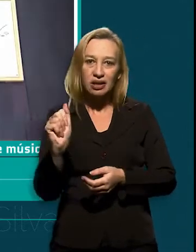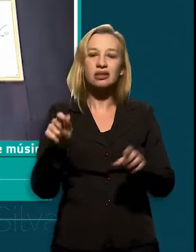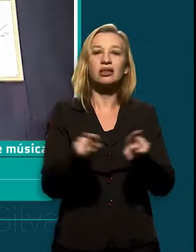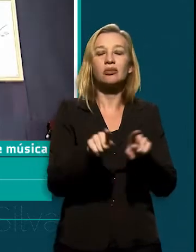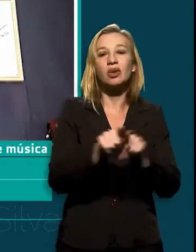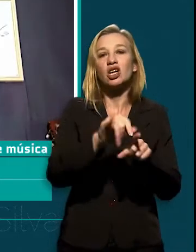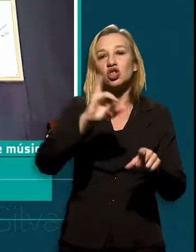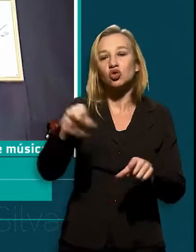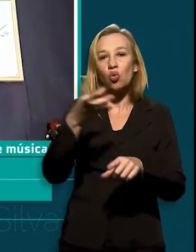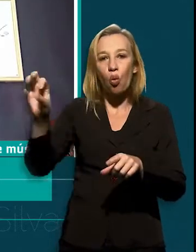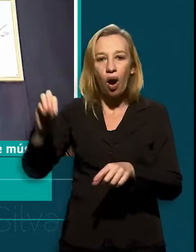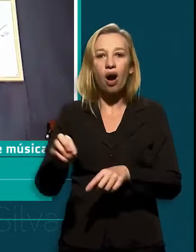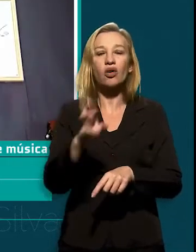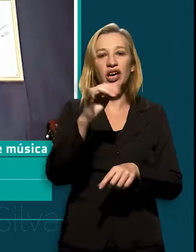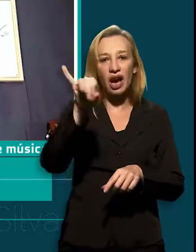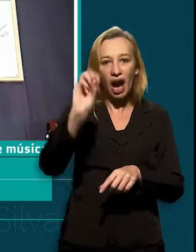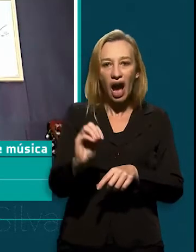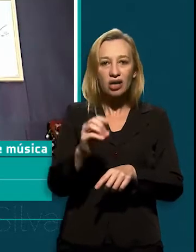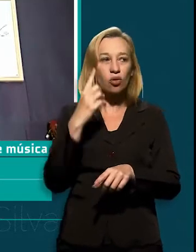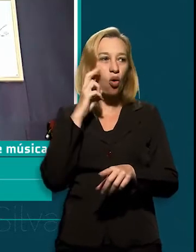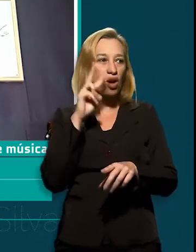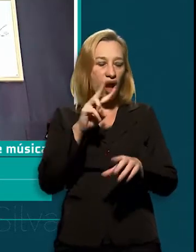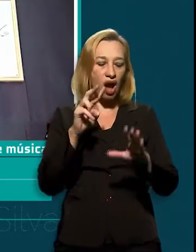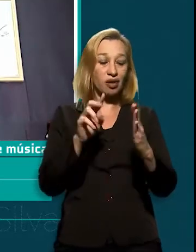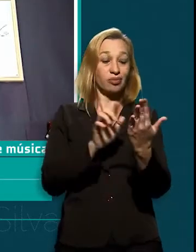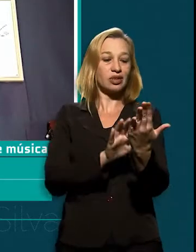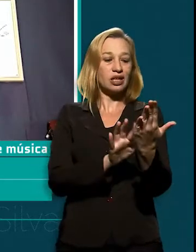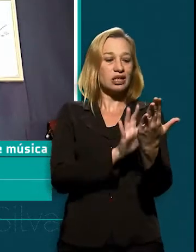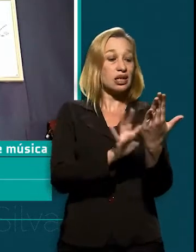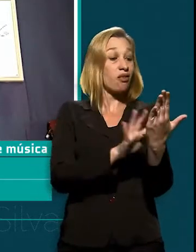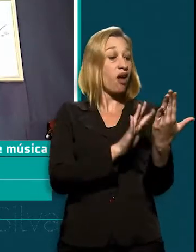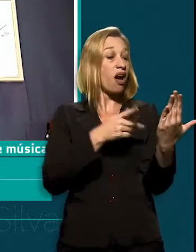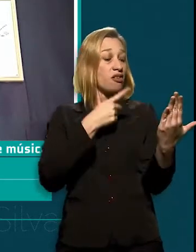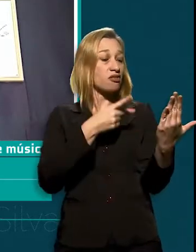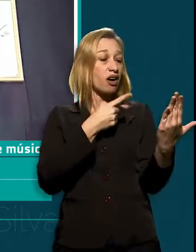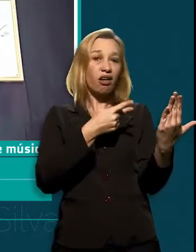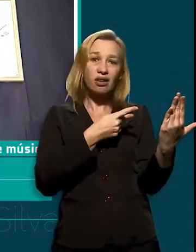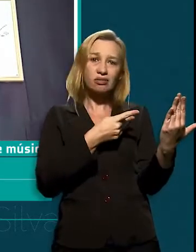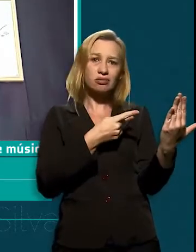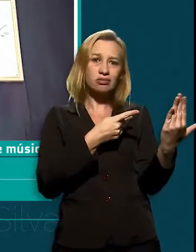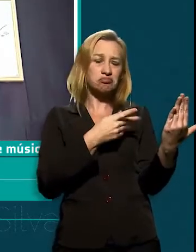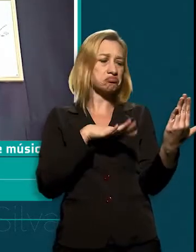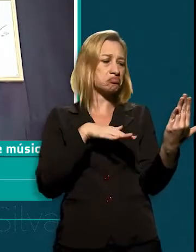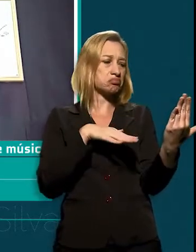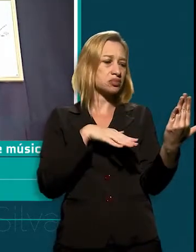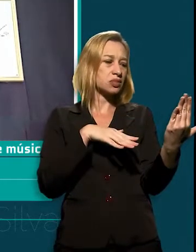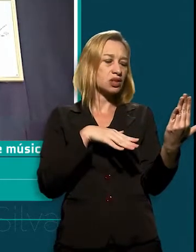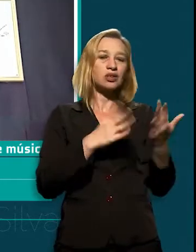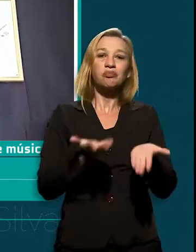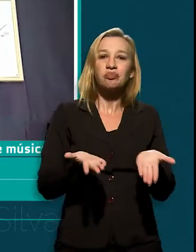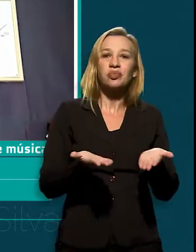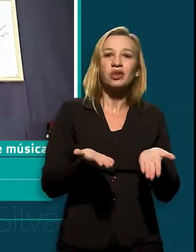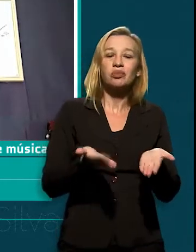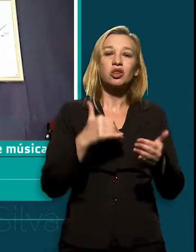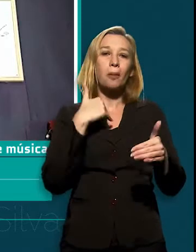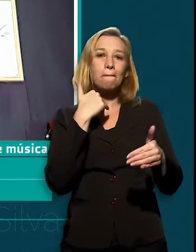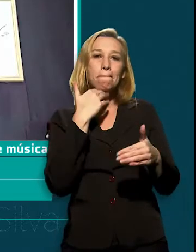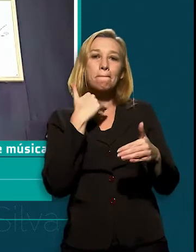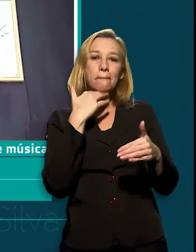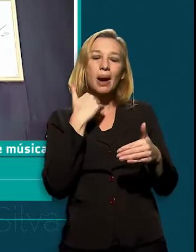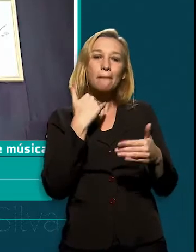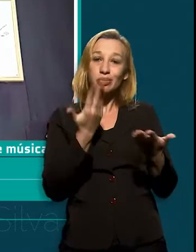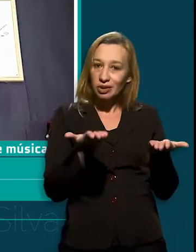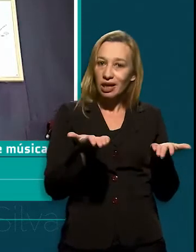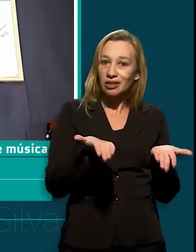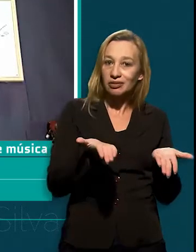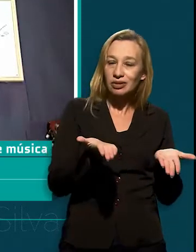João, através de um celular, né, sem estar falando, conversando, batendo